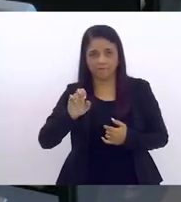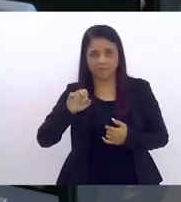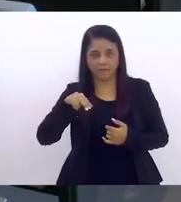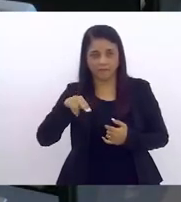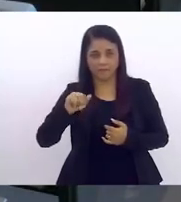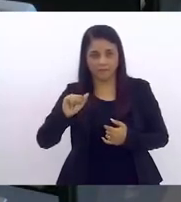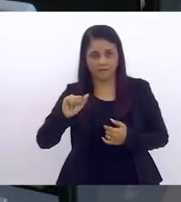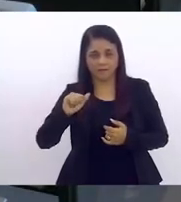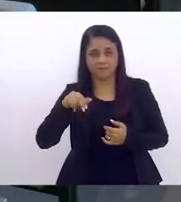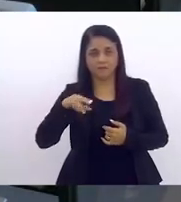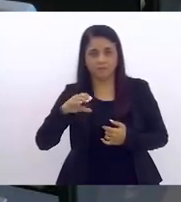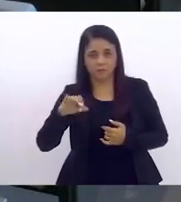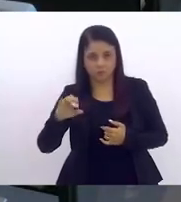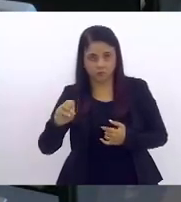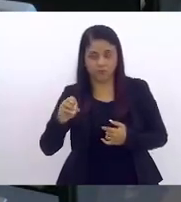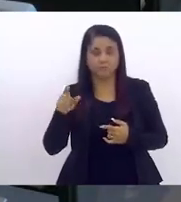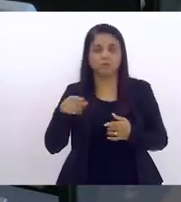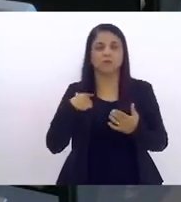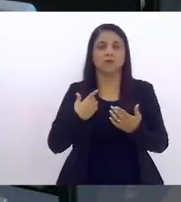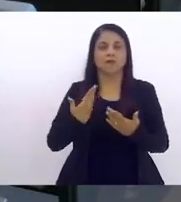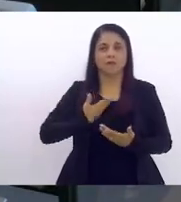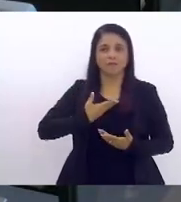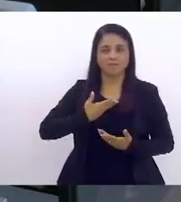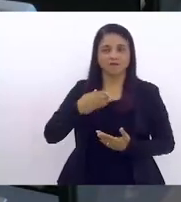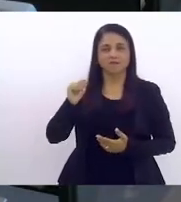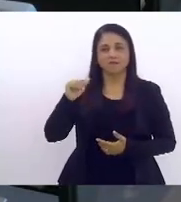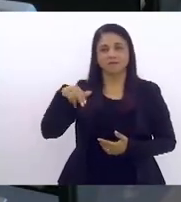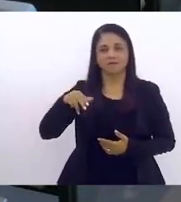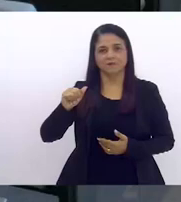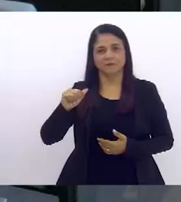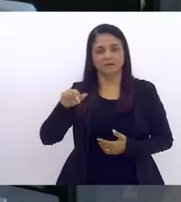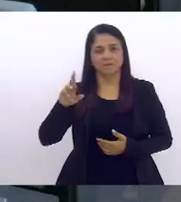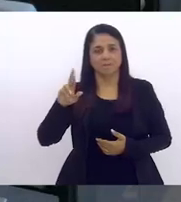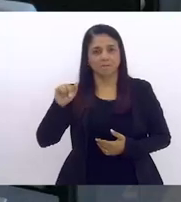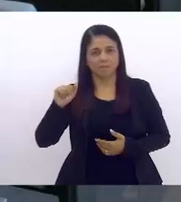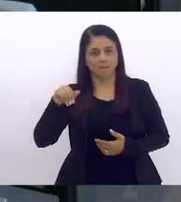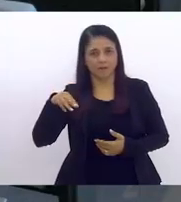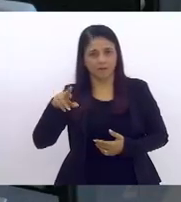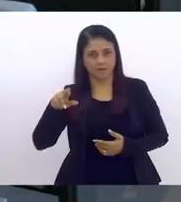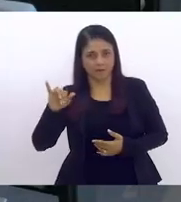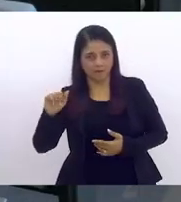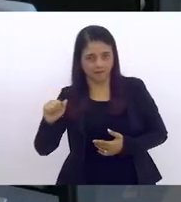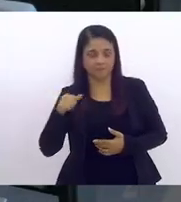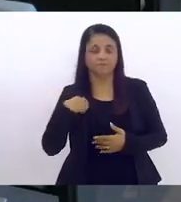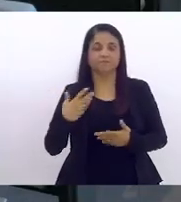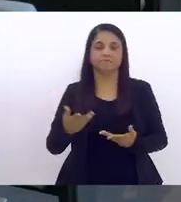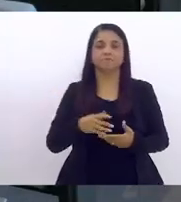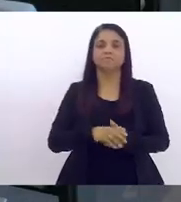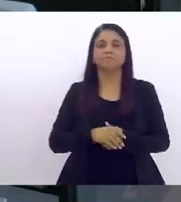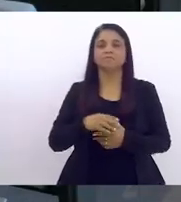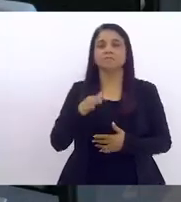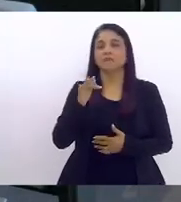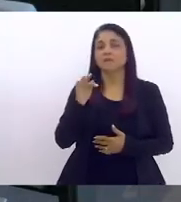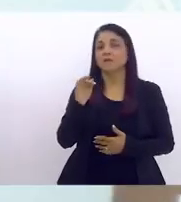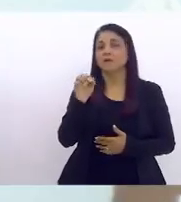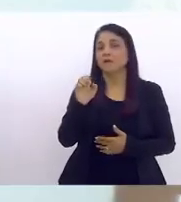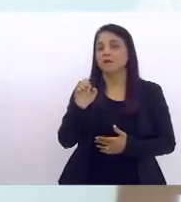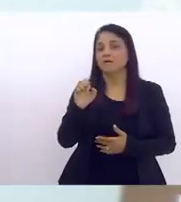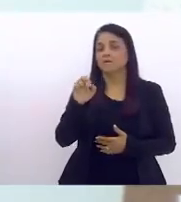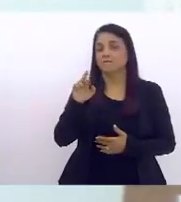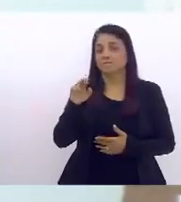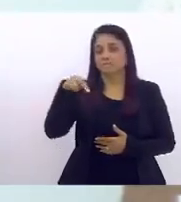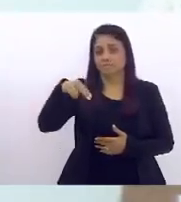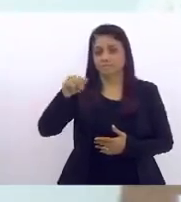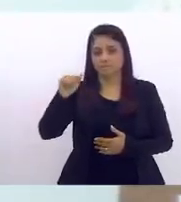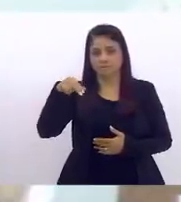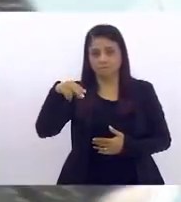Portanto, companheira da Ana Maria Corpo, Fiocruz presente. Fernanda Costa,